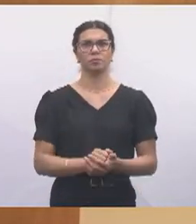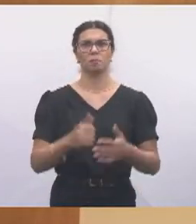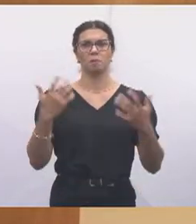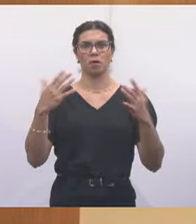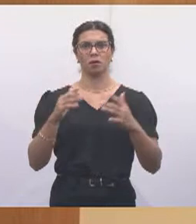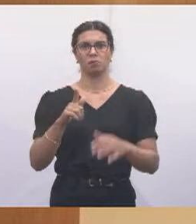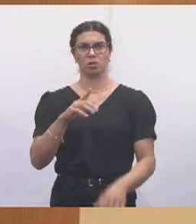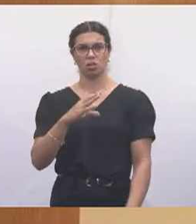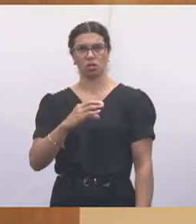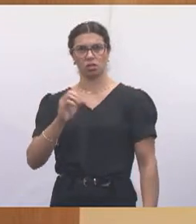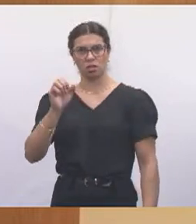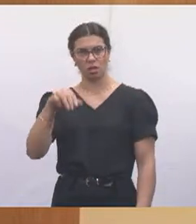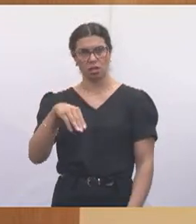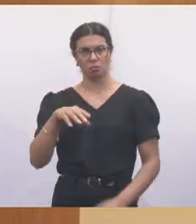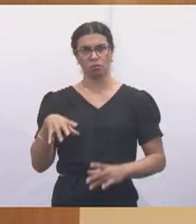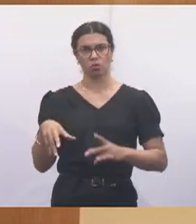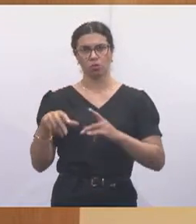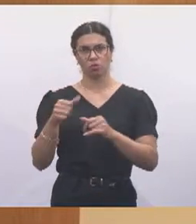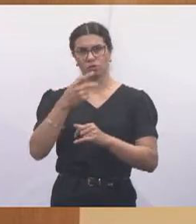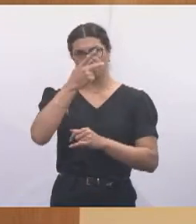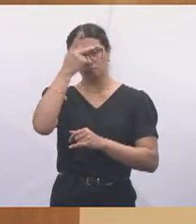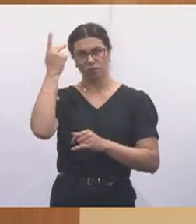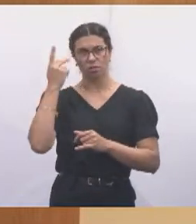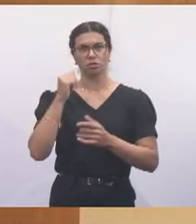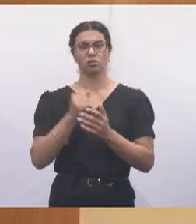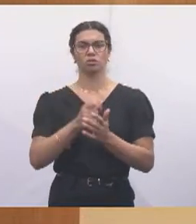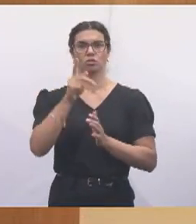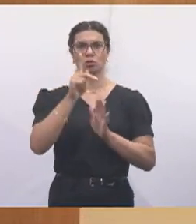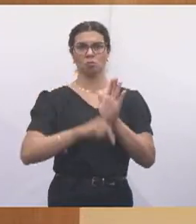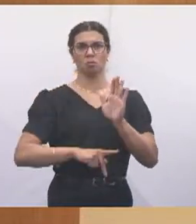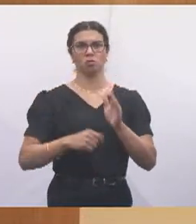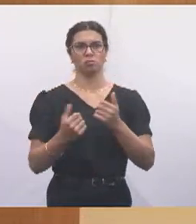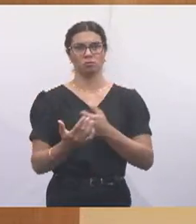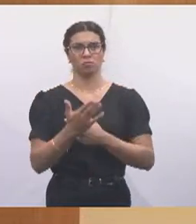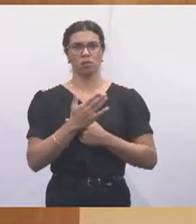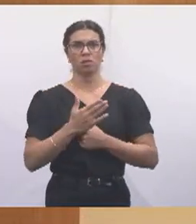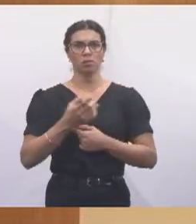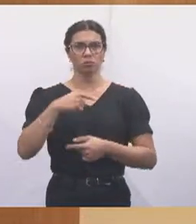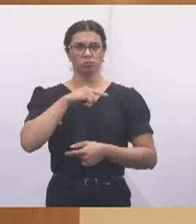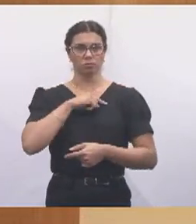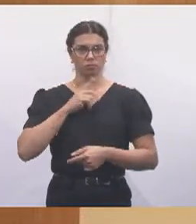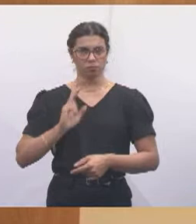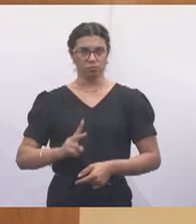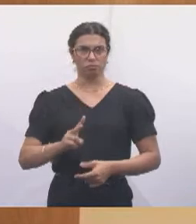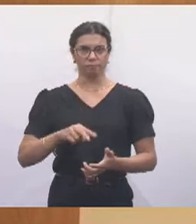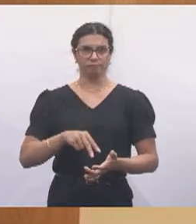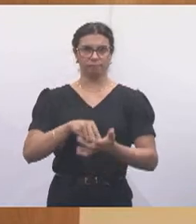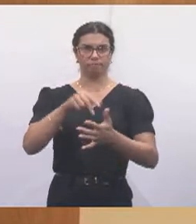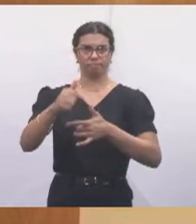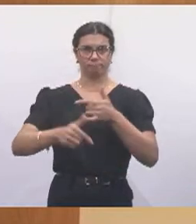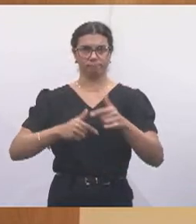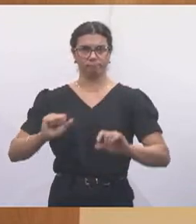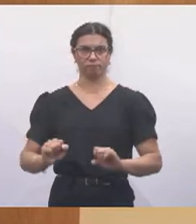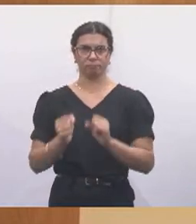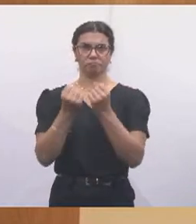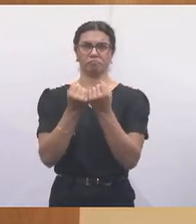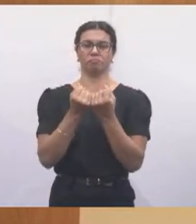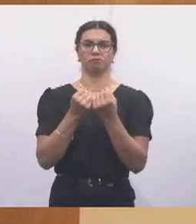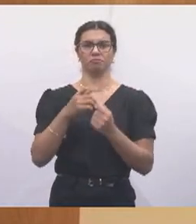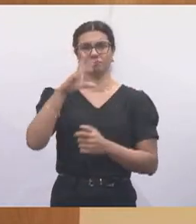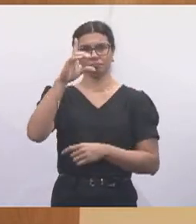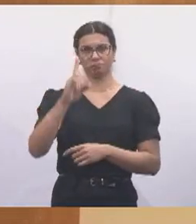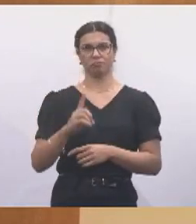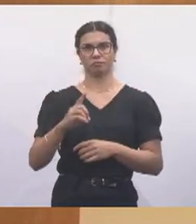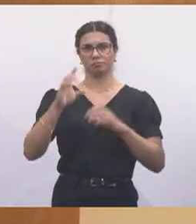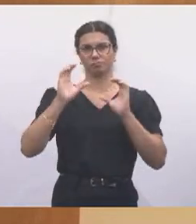GCM, parabenizo todos que foram envolvidos nesse projeto para que a gente continue firme trabalhando em defesa dos